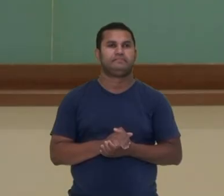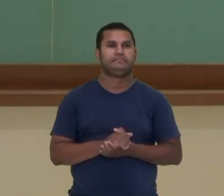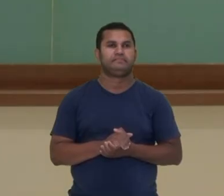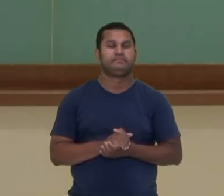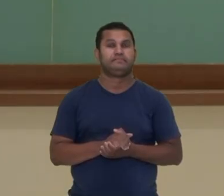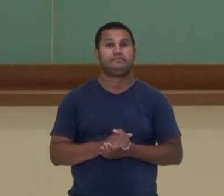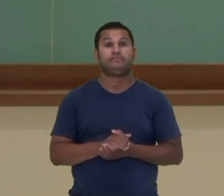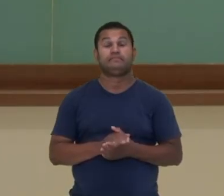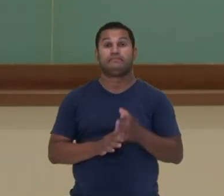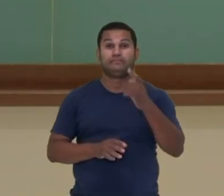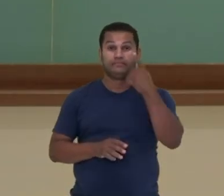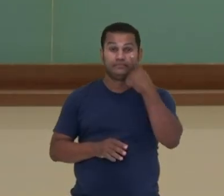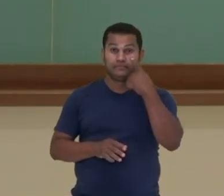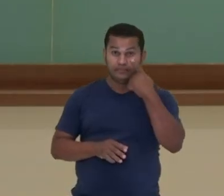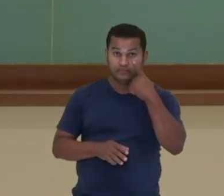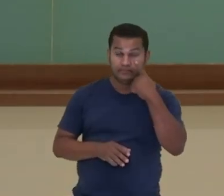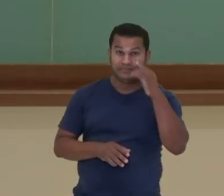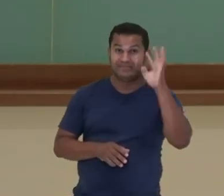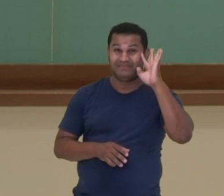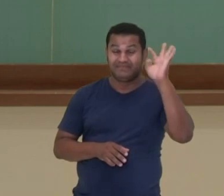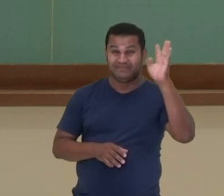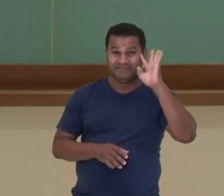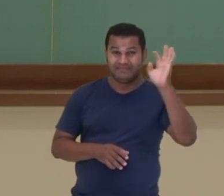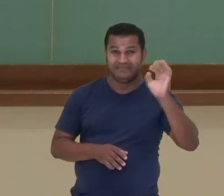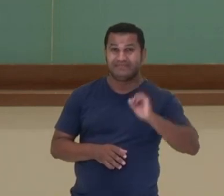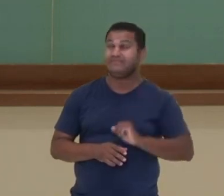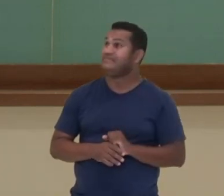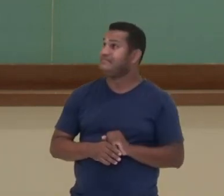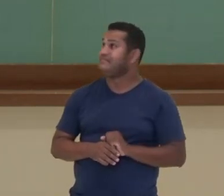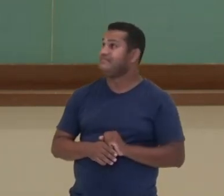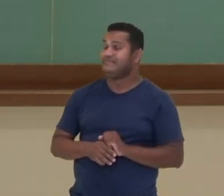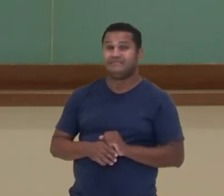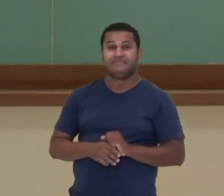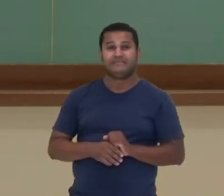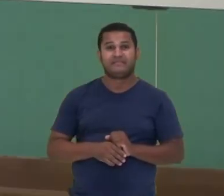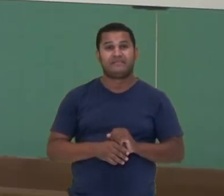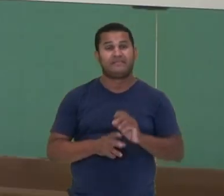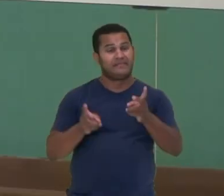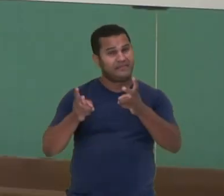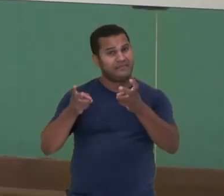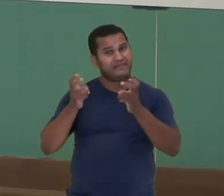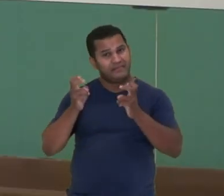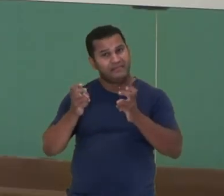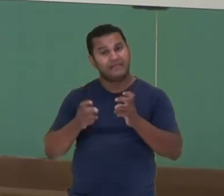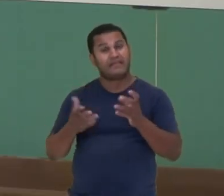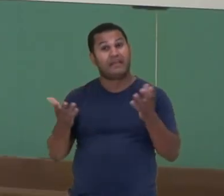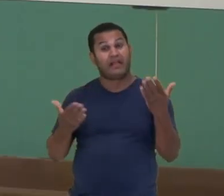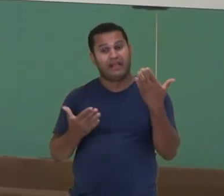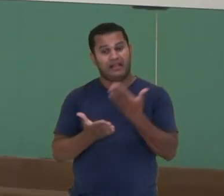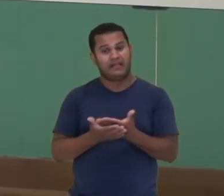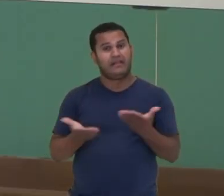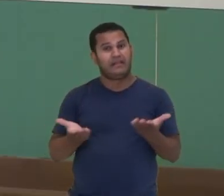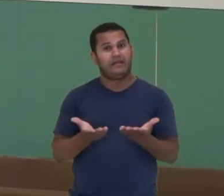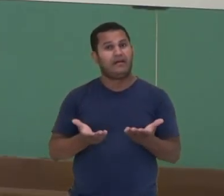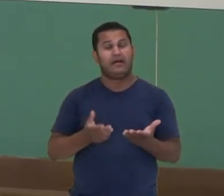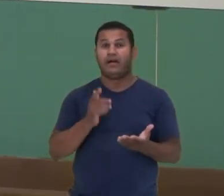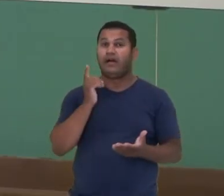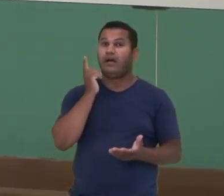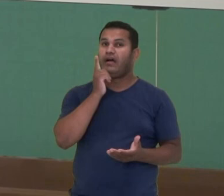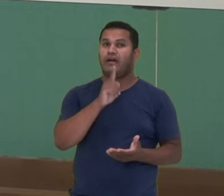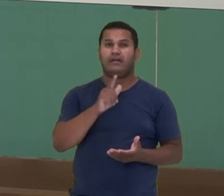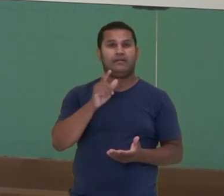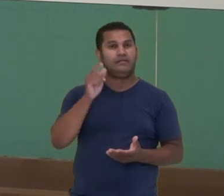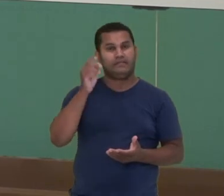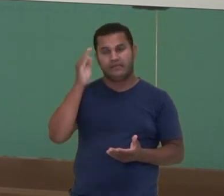E aí, meus queridos, conseguiram ver essa parte? Perceba uma coisa interessante, que até agora a gente não utilizou massa, né?